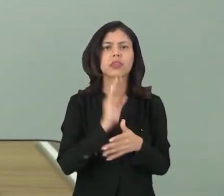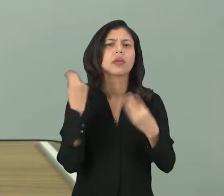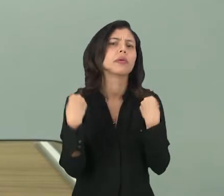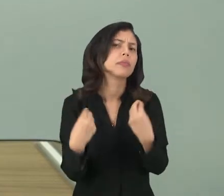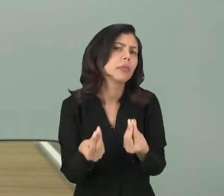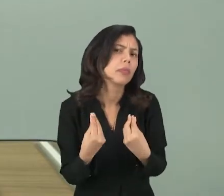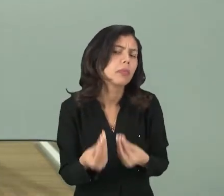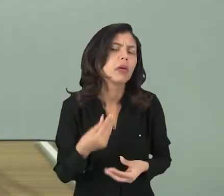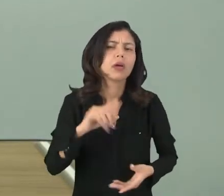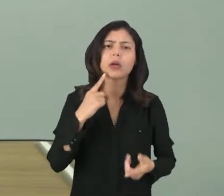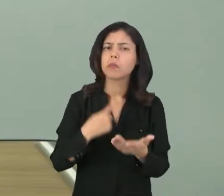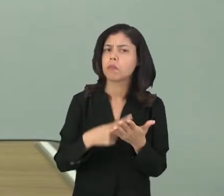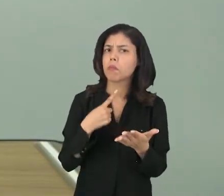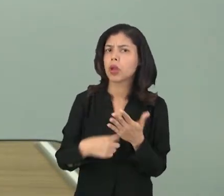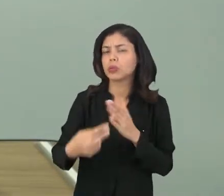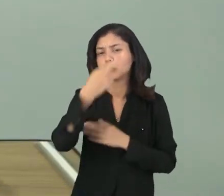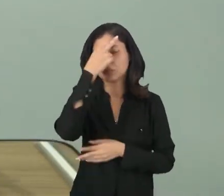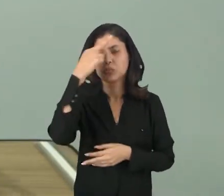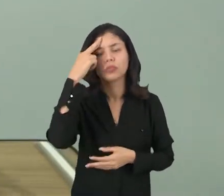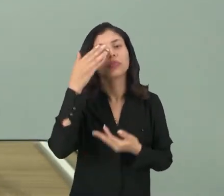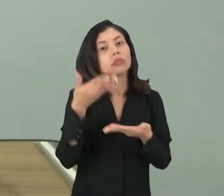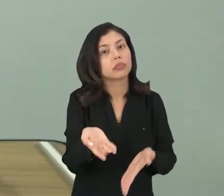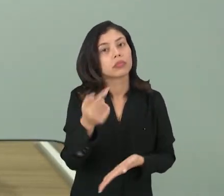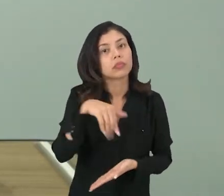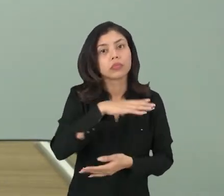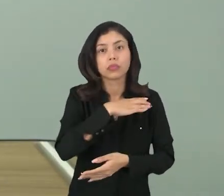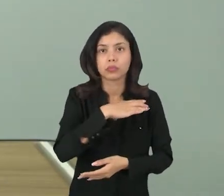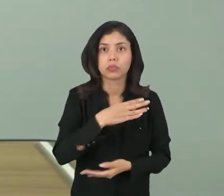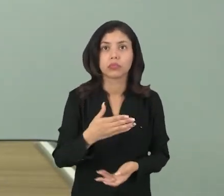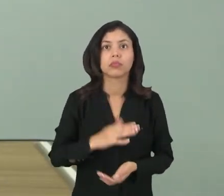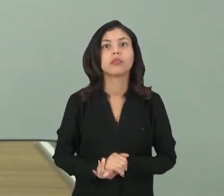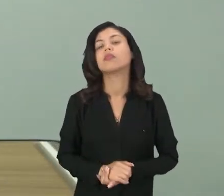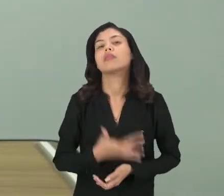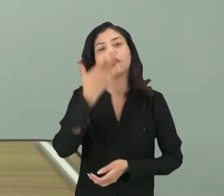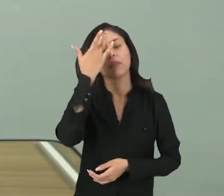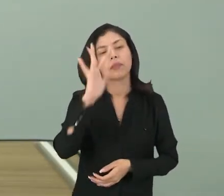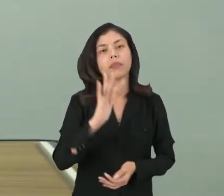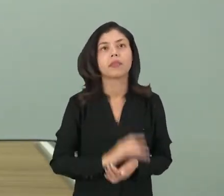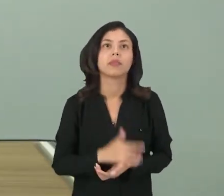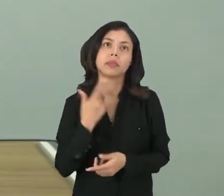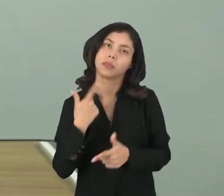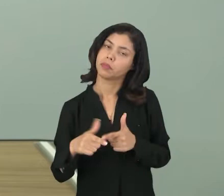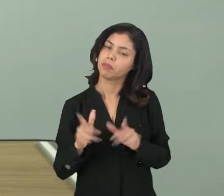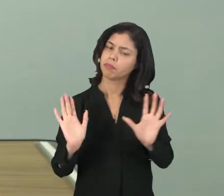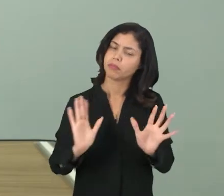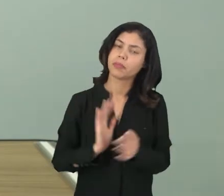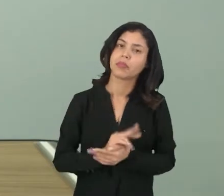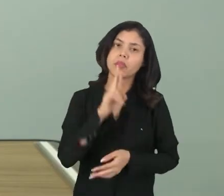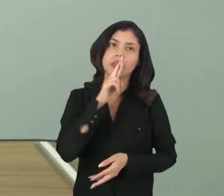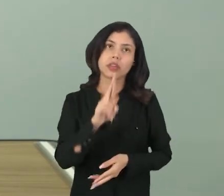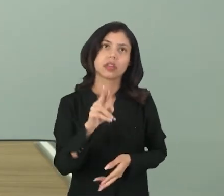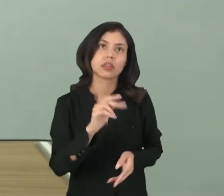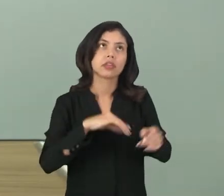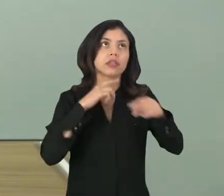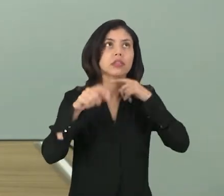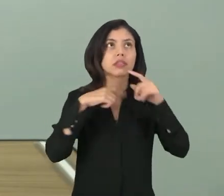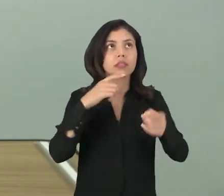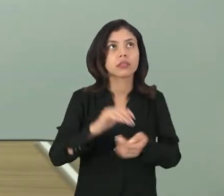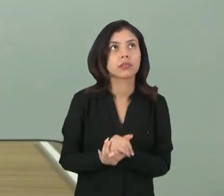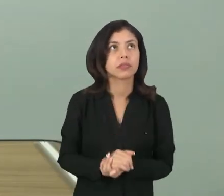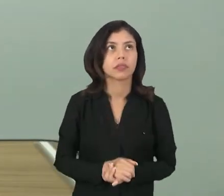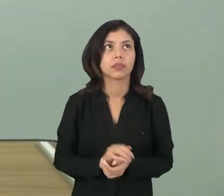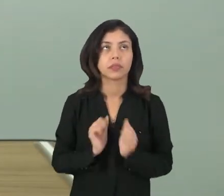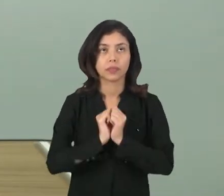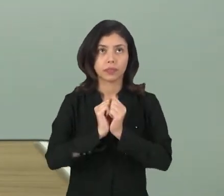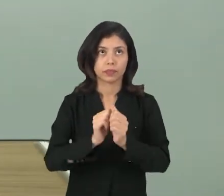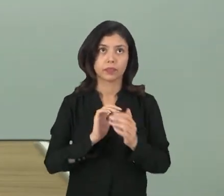que foi isso? Que marco histórico foi esse aqui na nossa cidade? Não sabe? Não tem problema. Vamos responder a essa dúvida? Então vamos